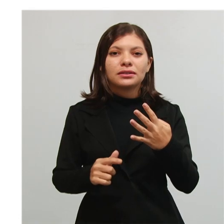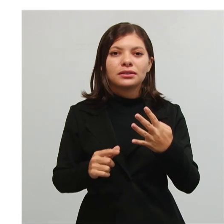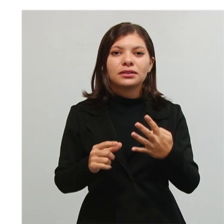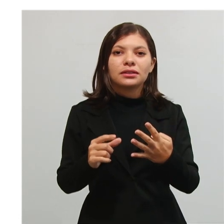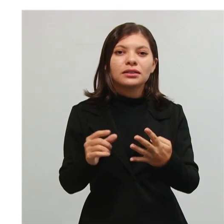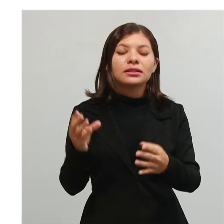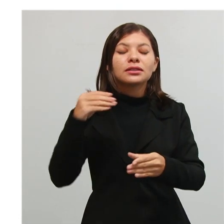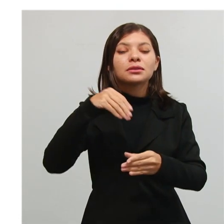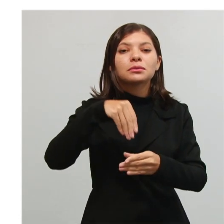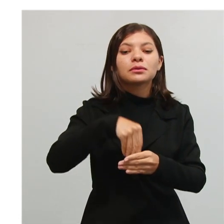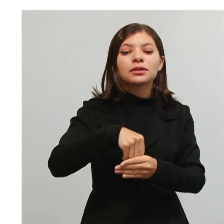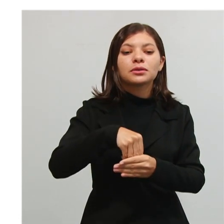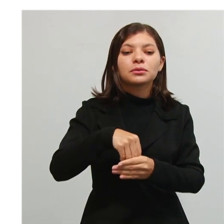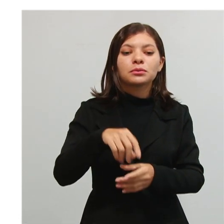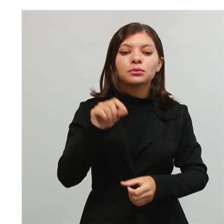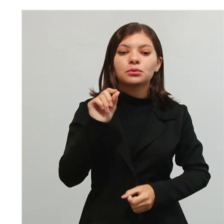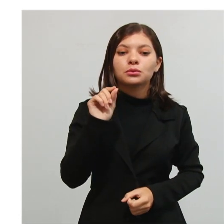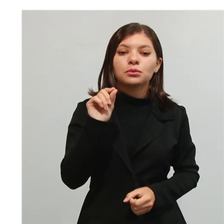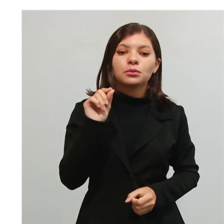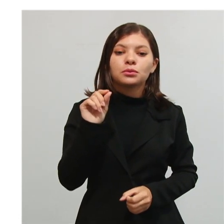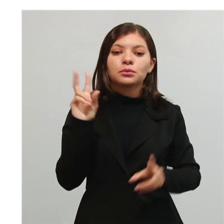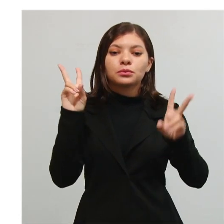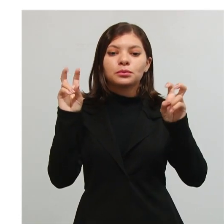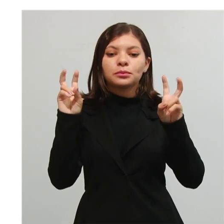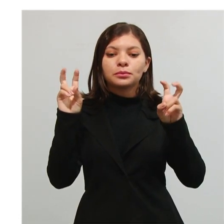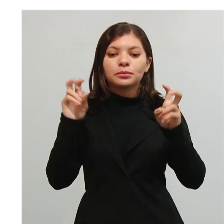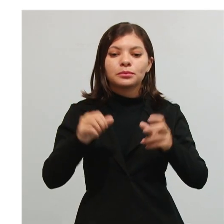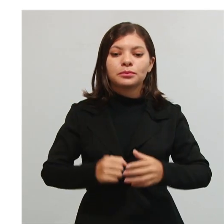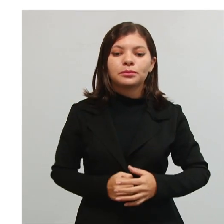presentes nos atendimentos